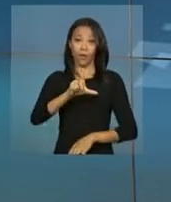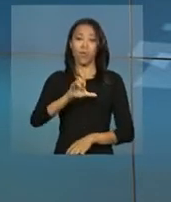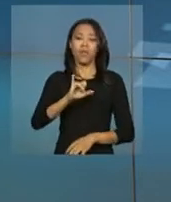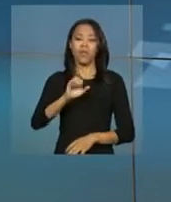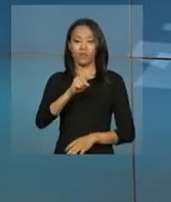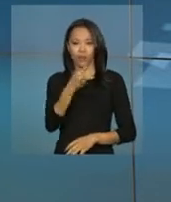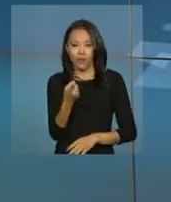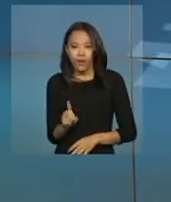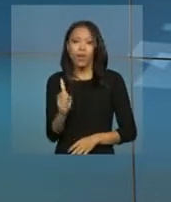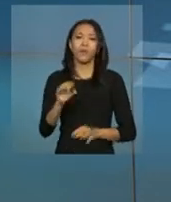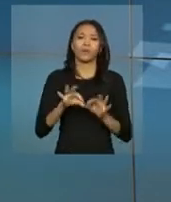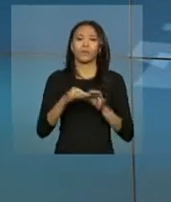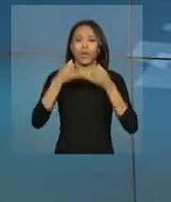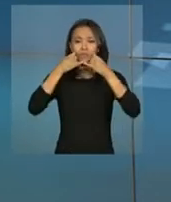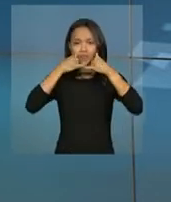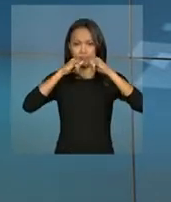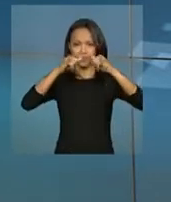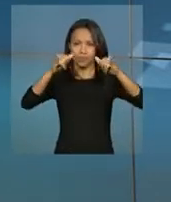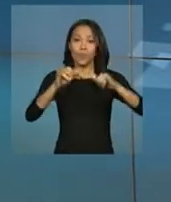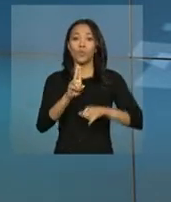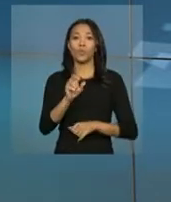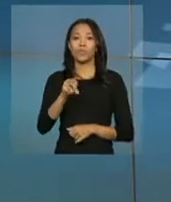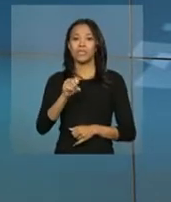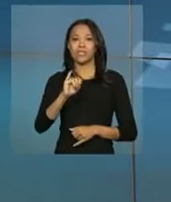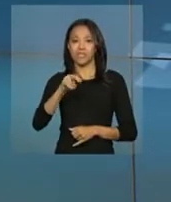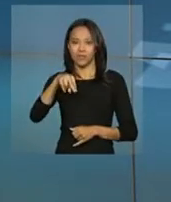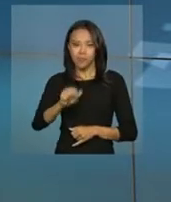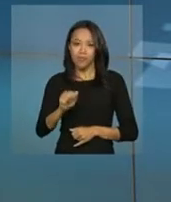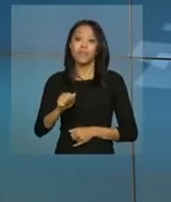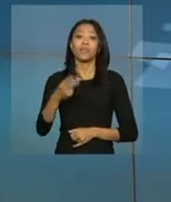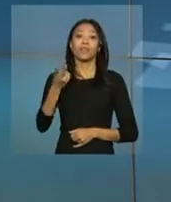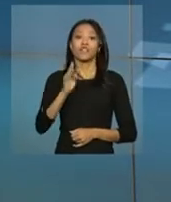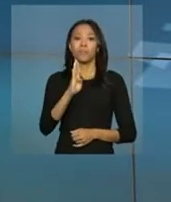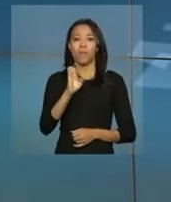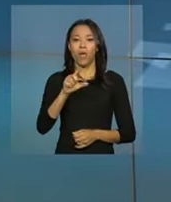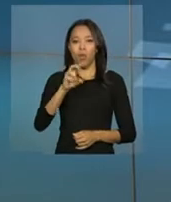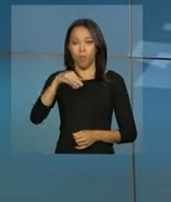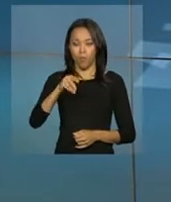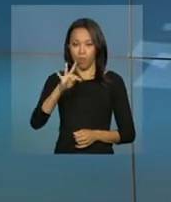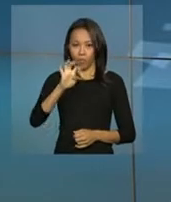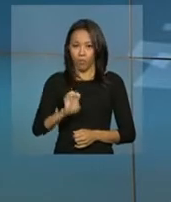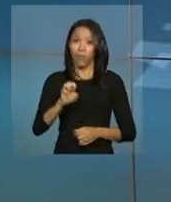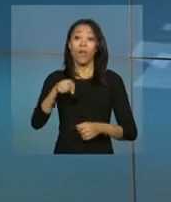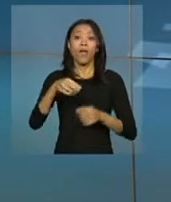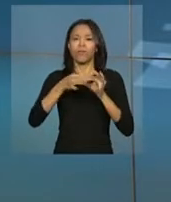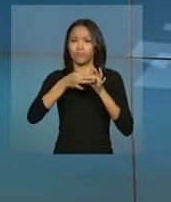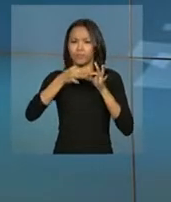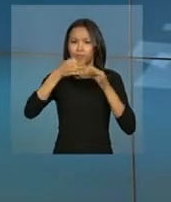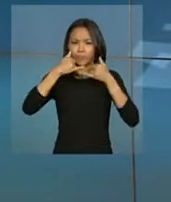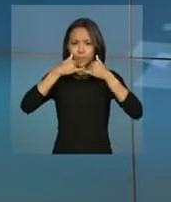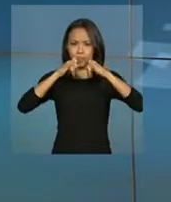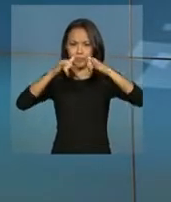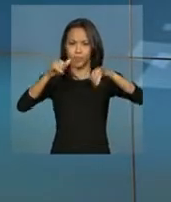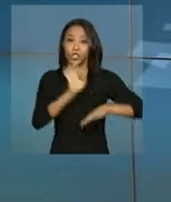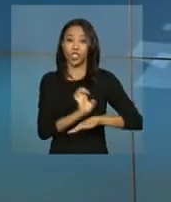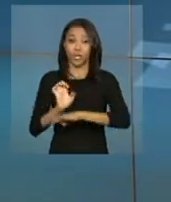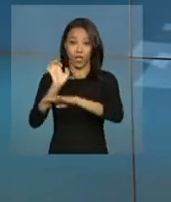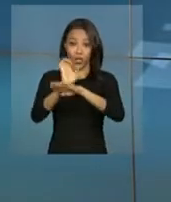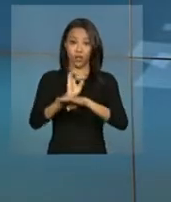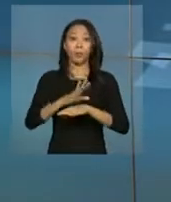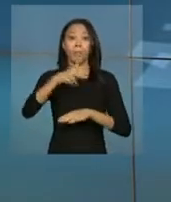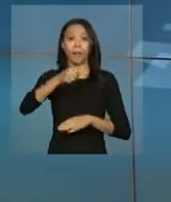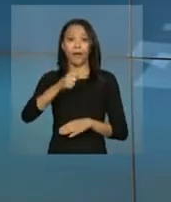leilão da linha de transmissão da usina hidrelétrica de Belo Monte a linha vai percorrer os estados do